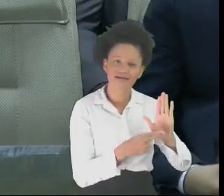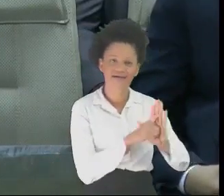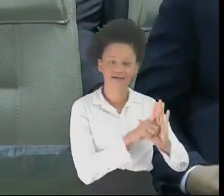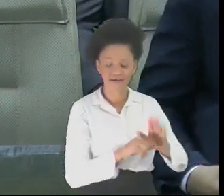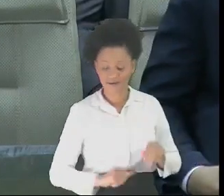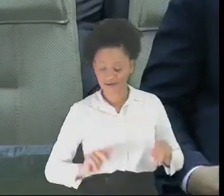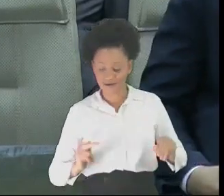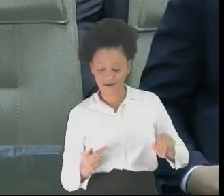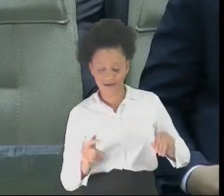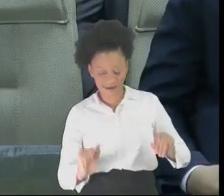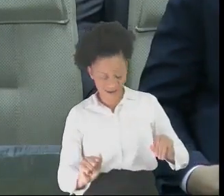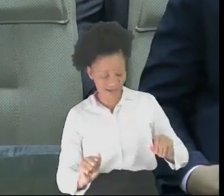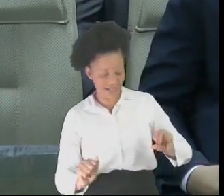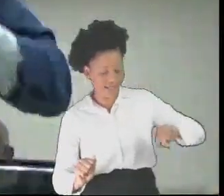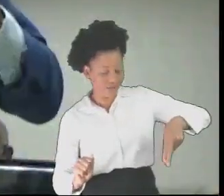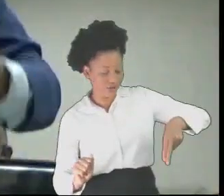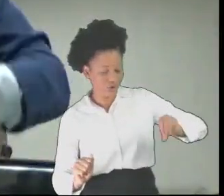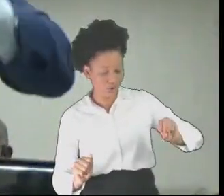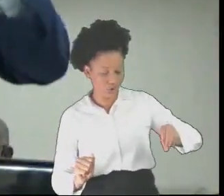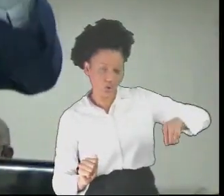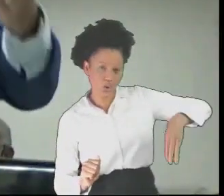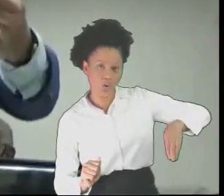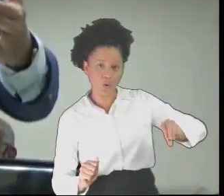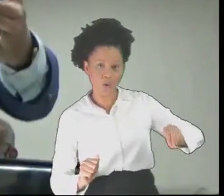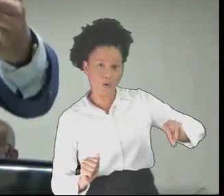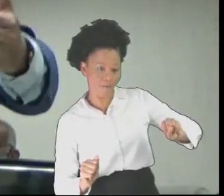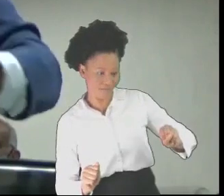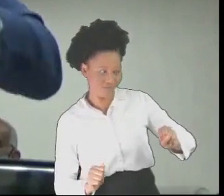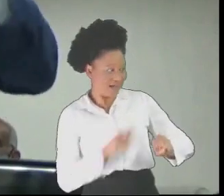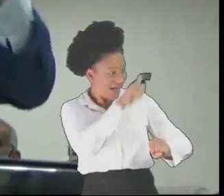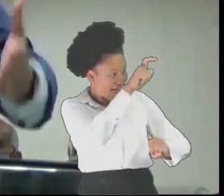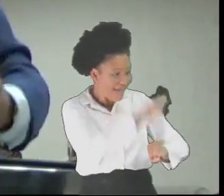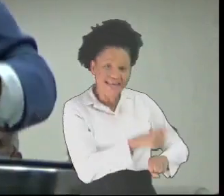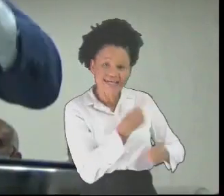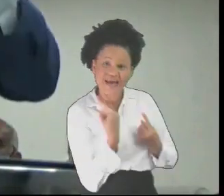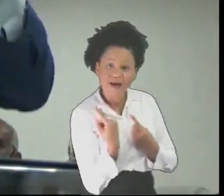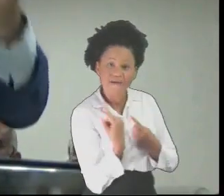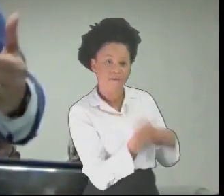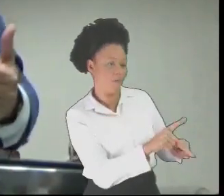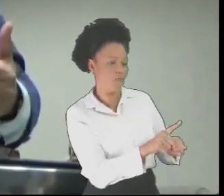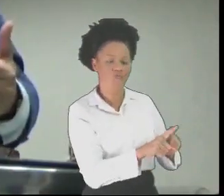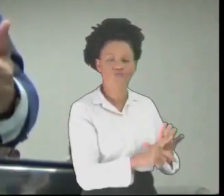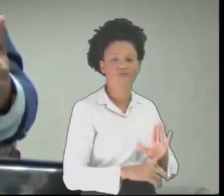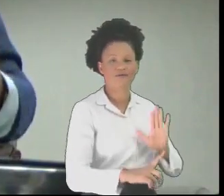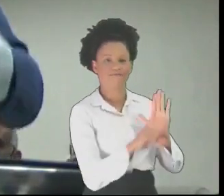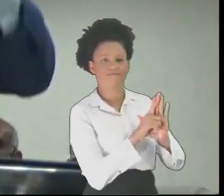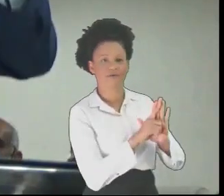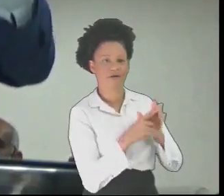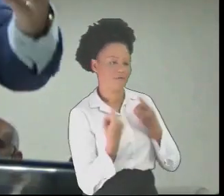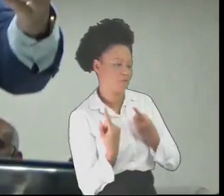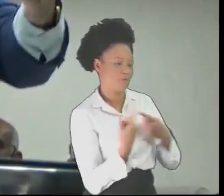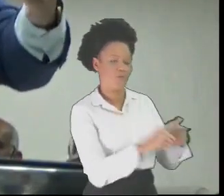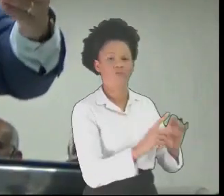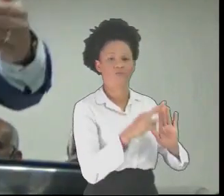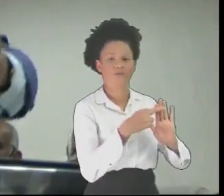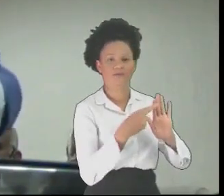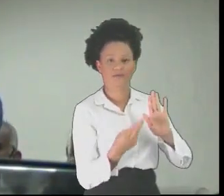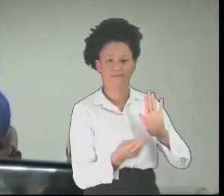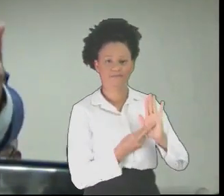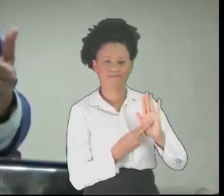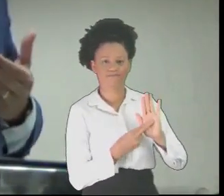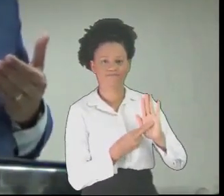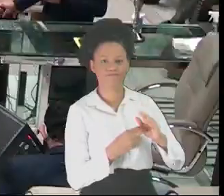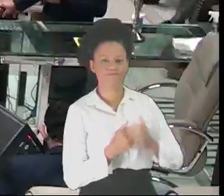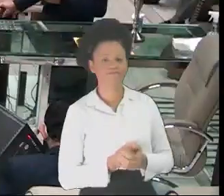Anomos quer dizer aquele que é contra a lei. Ou aquele que é contra as regras.